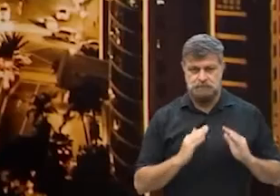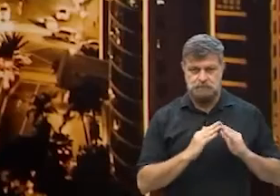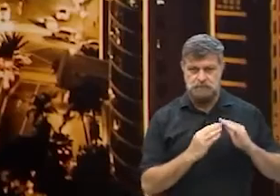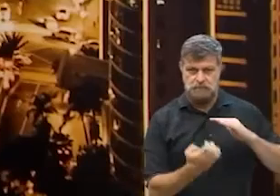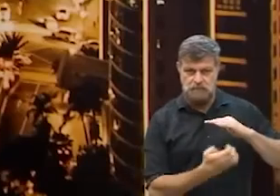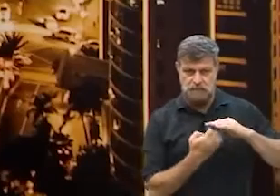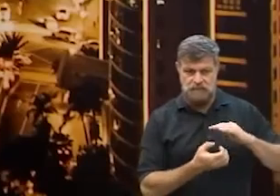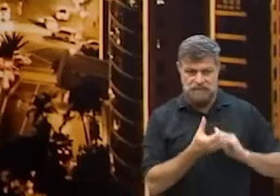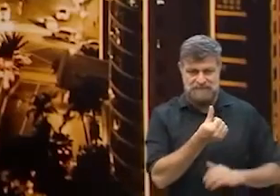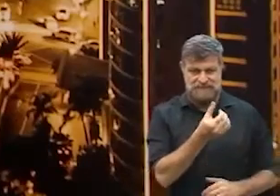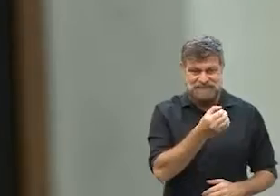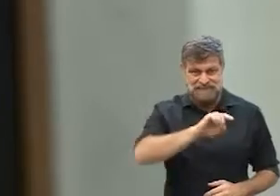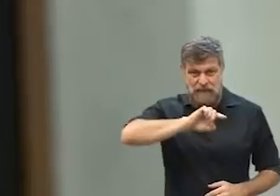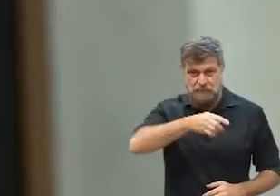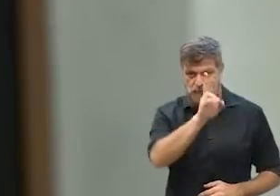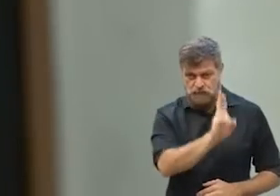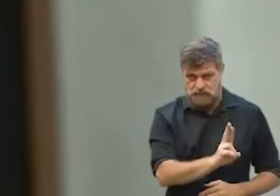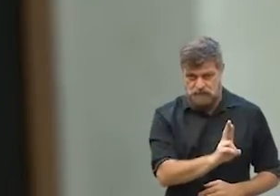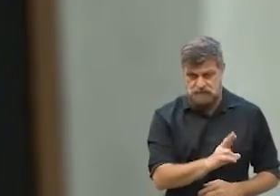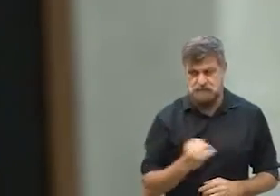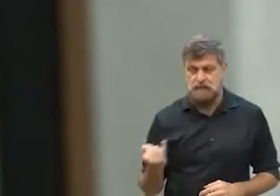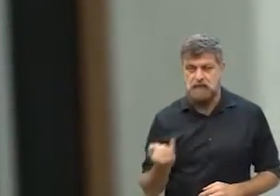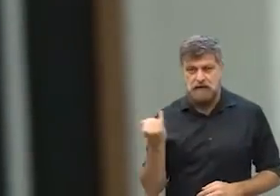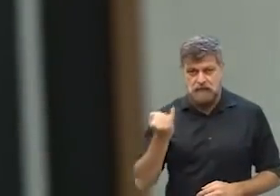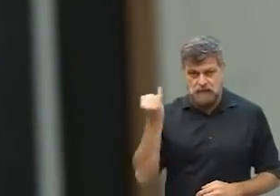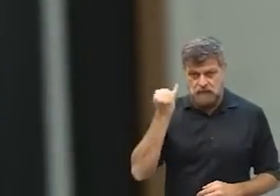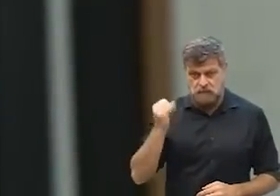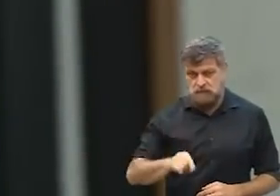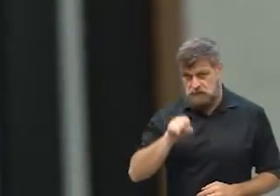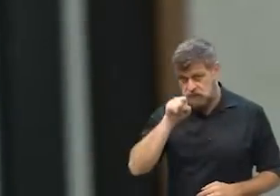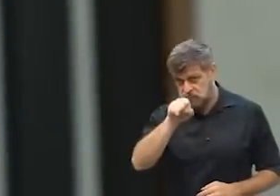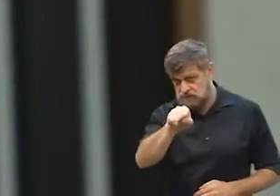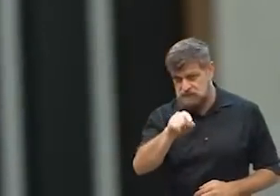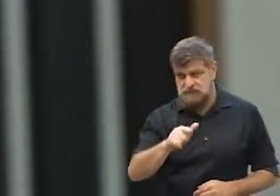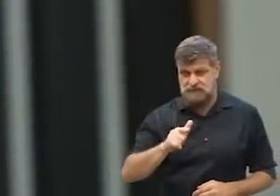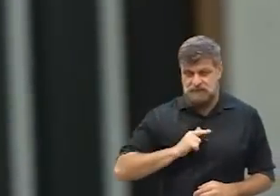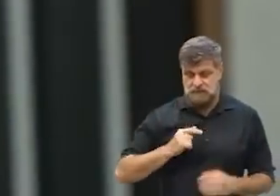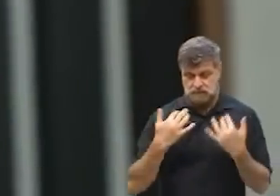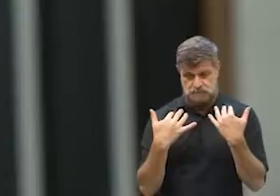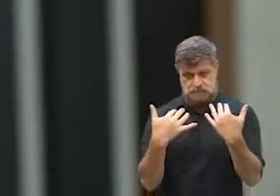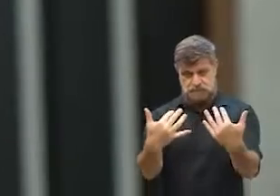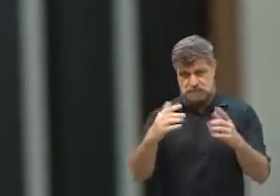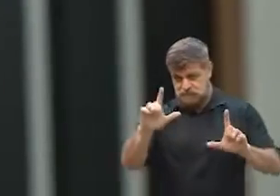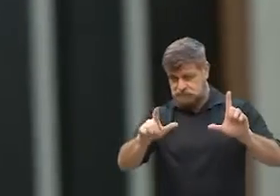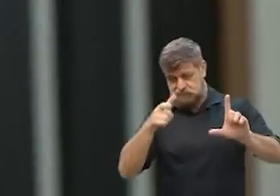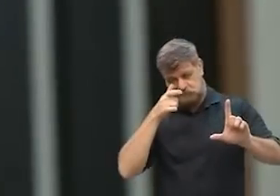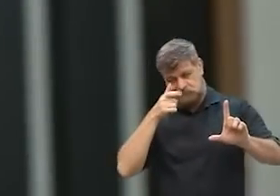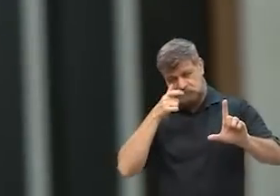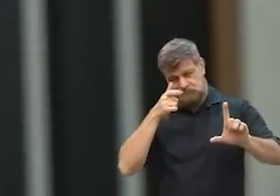são R$60 mil. E algo importante, pessoal, vocês que estão aí nos assistindo,